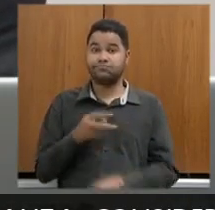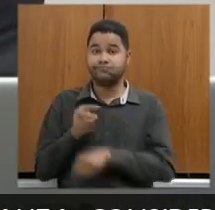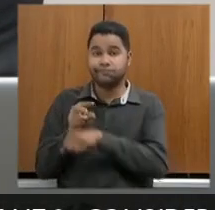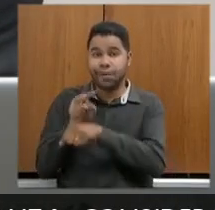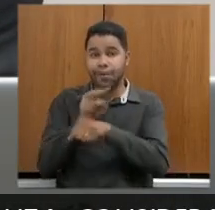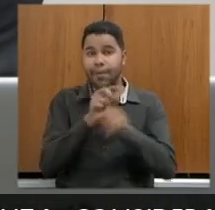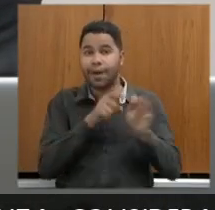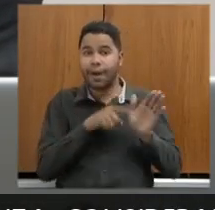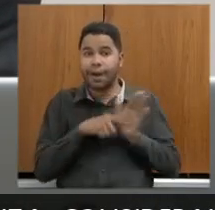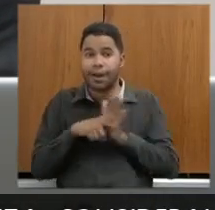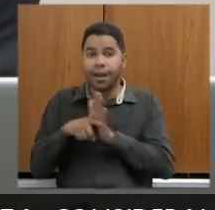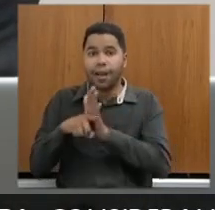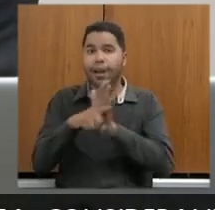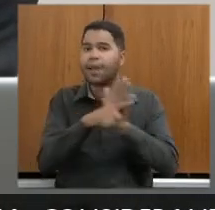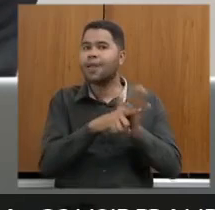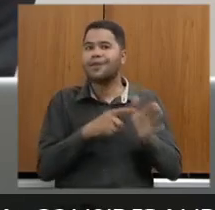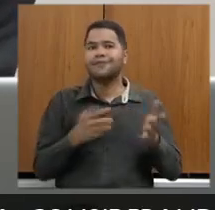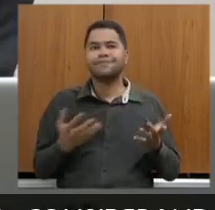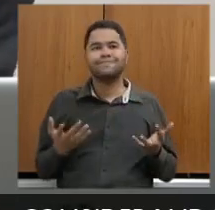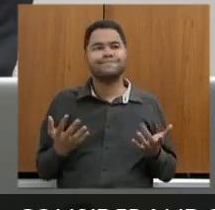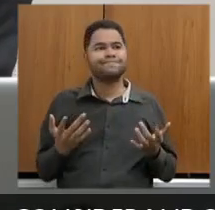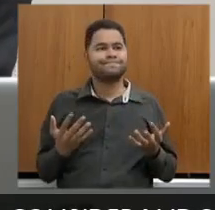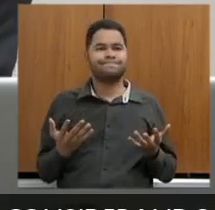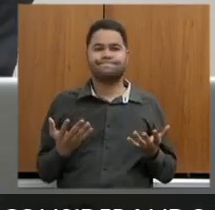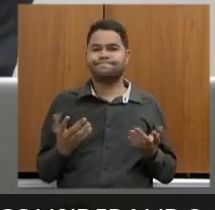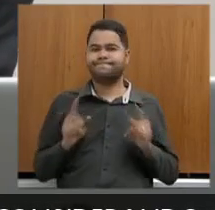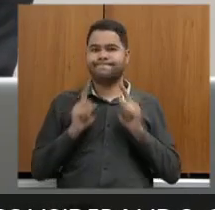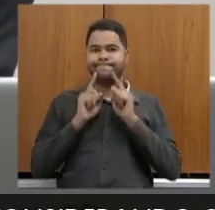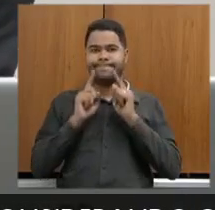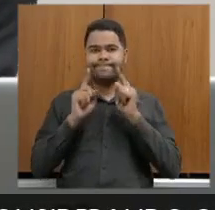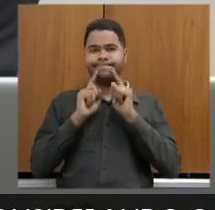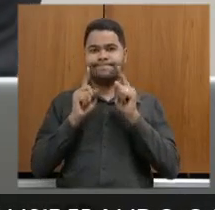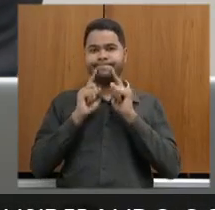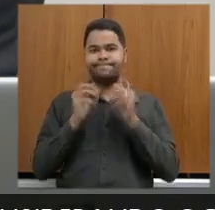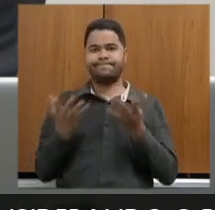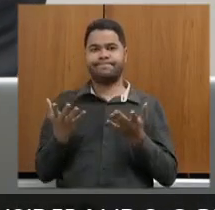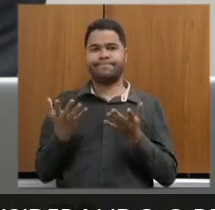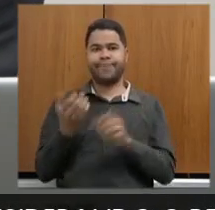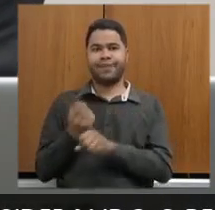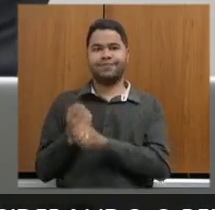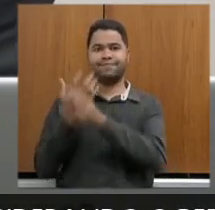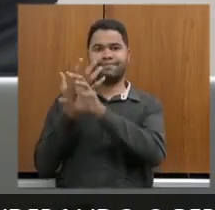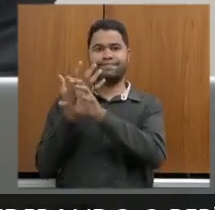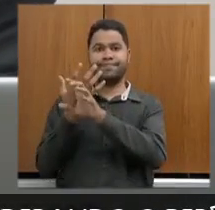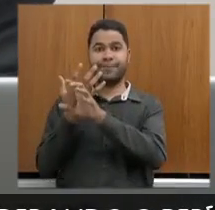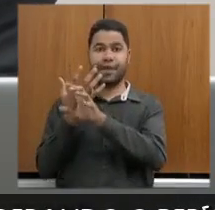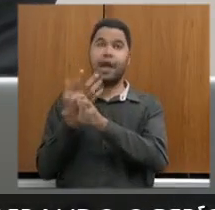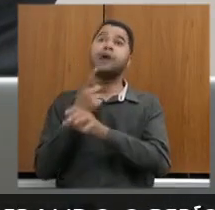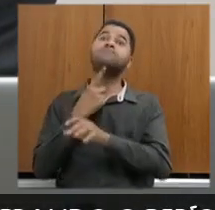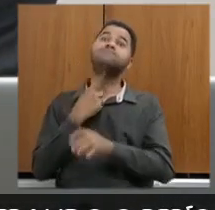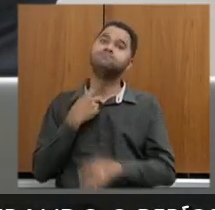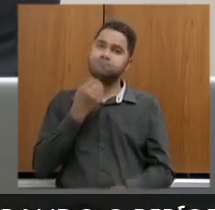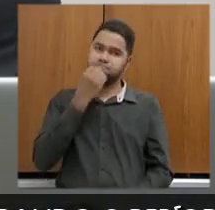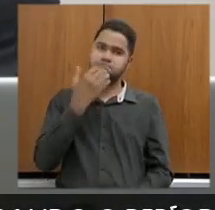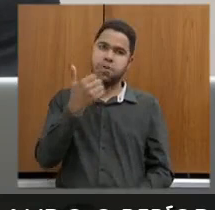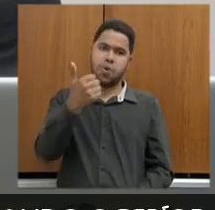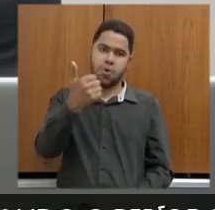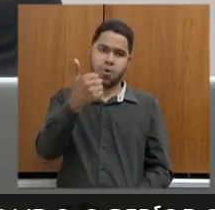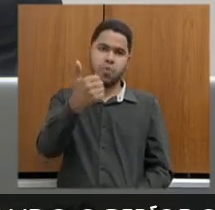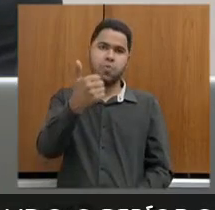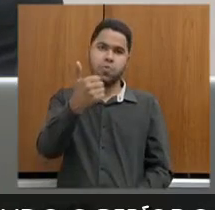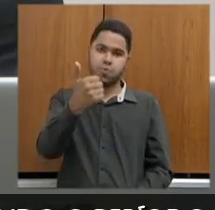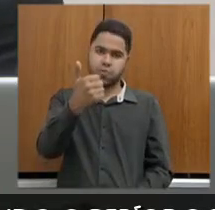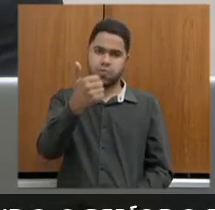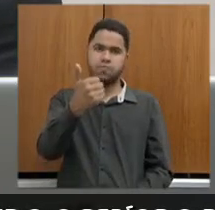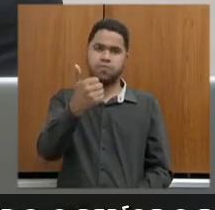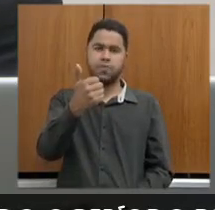todos queixando da iniciativa a a intenção foi muito boa do chefe